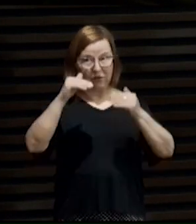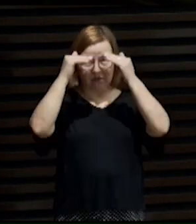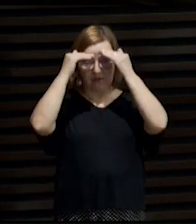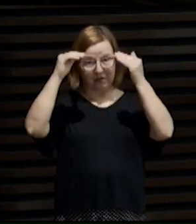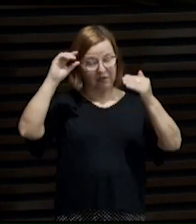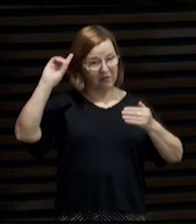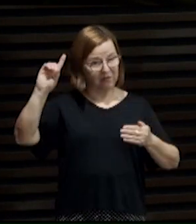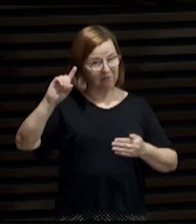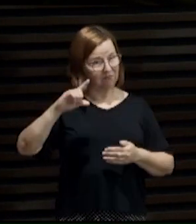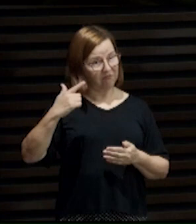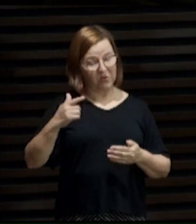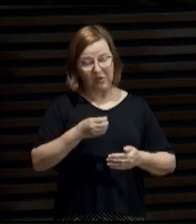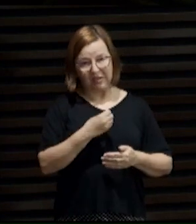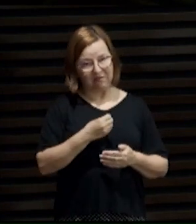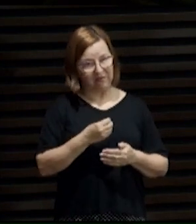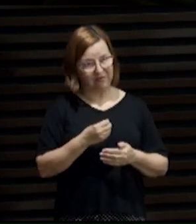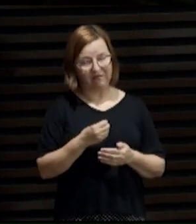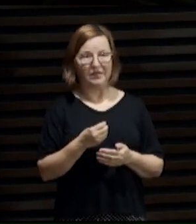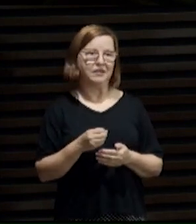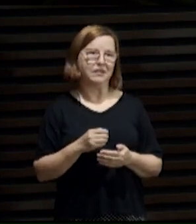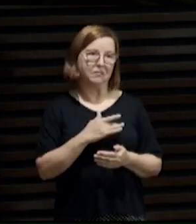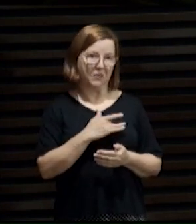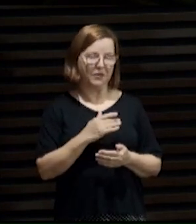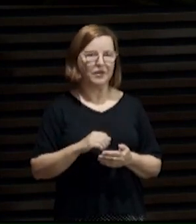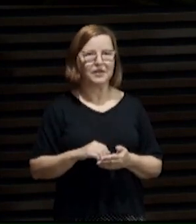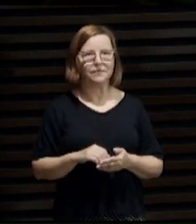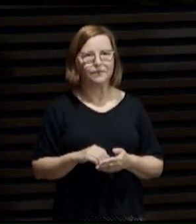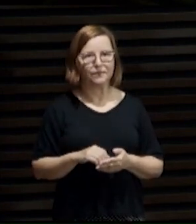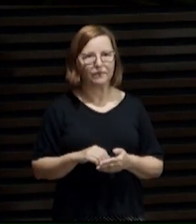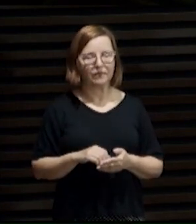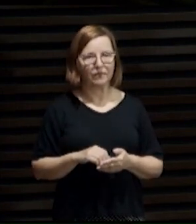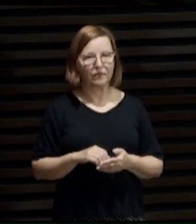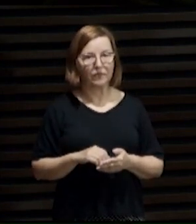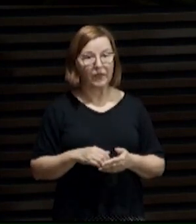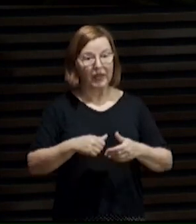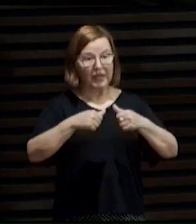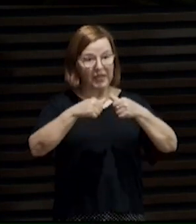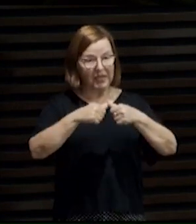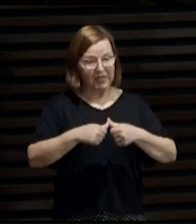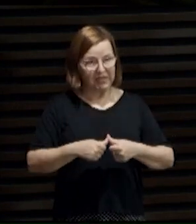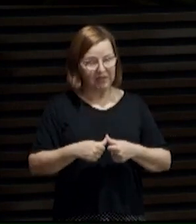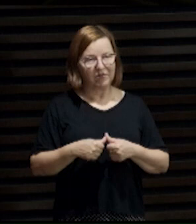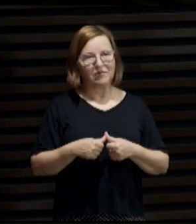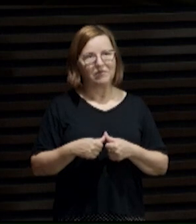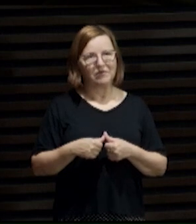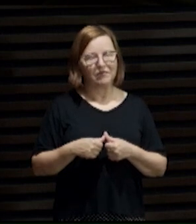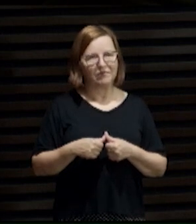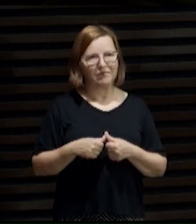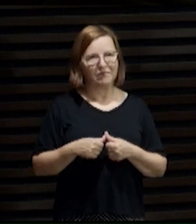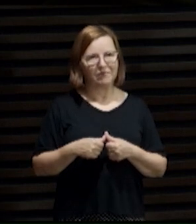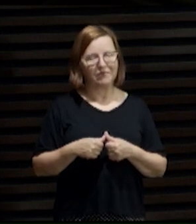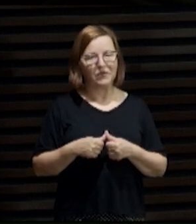Eu não sei como os irmãos têm tratado a esse respeito aqui, mas isso é algo em que toda a história da igreja